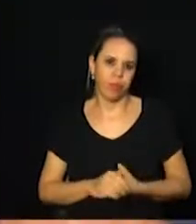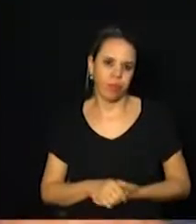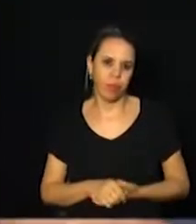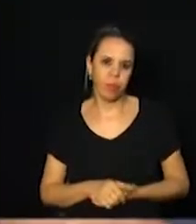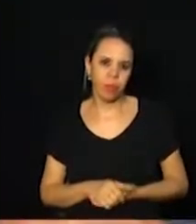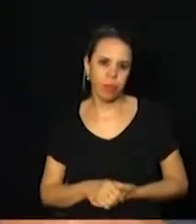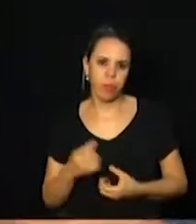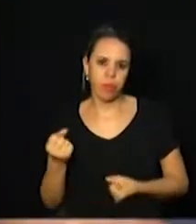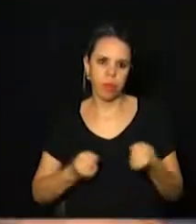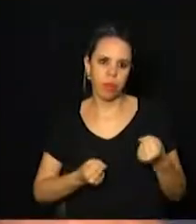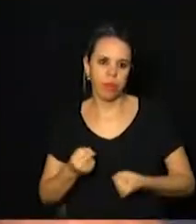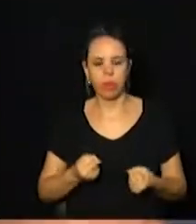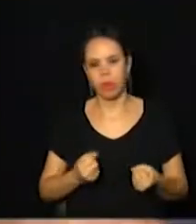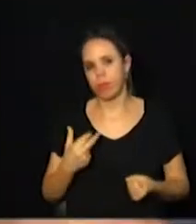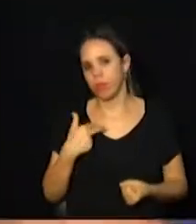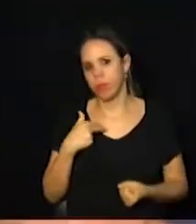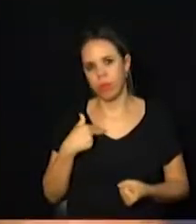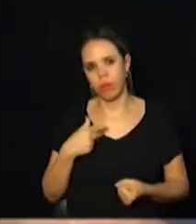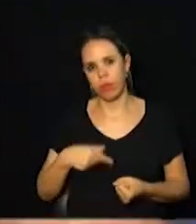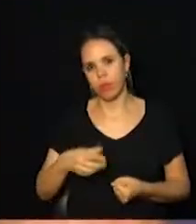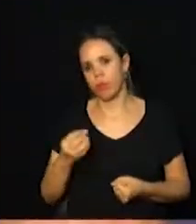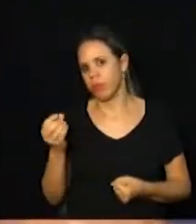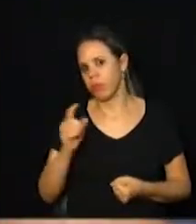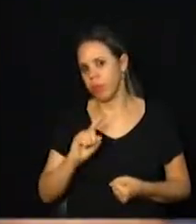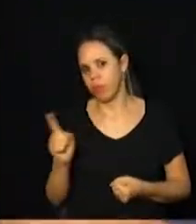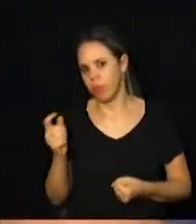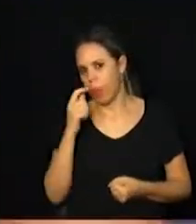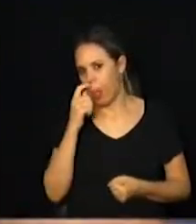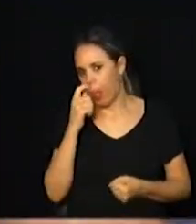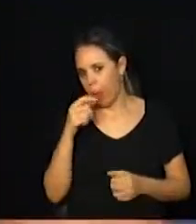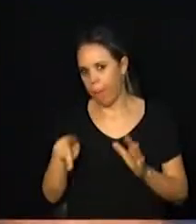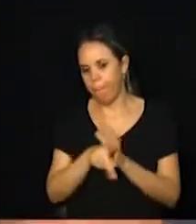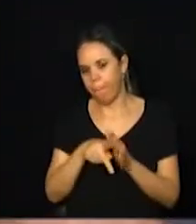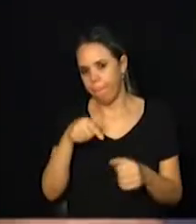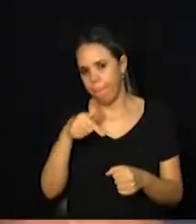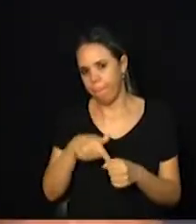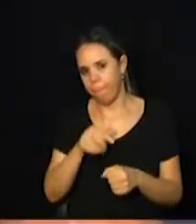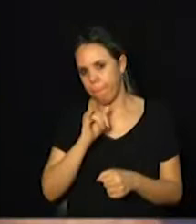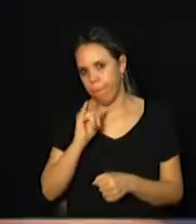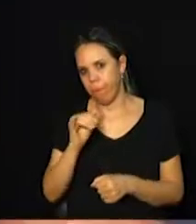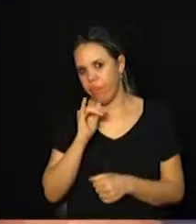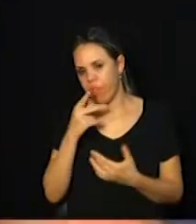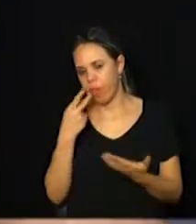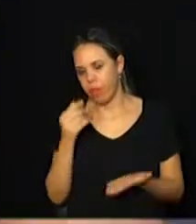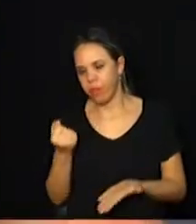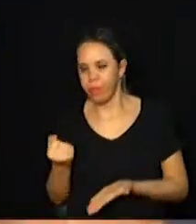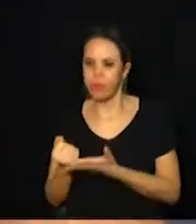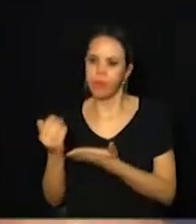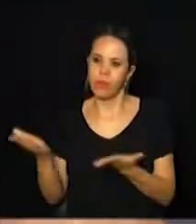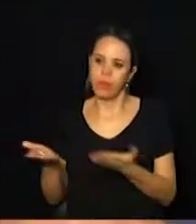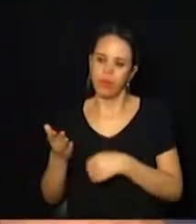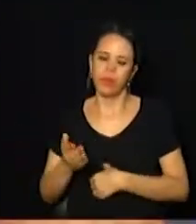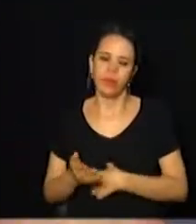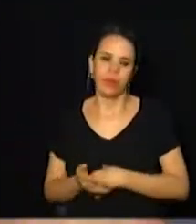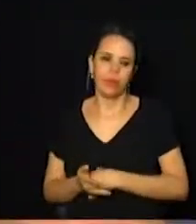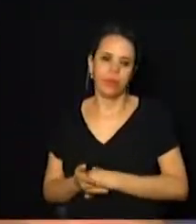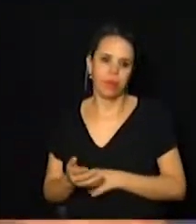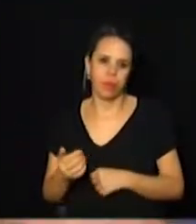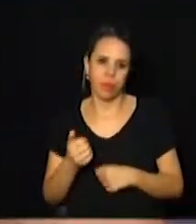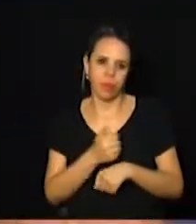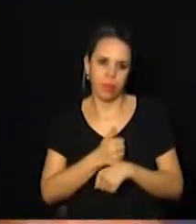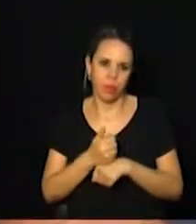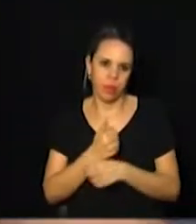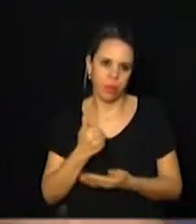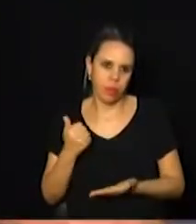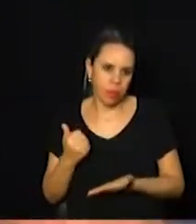veículo está em condições de viajar o próprio frentista conforme já foi dito pela Telma é uma gente